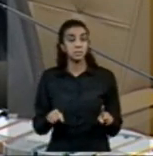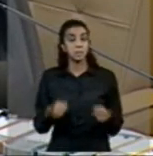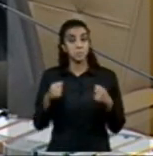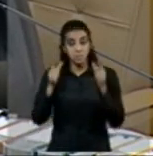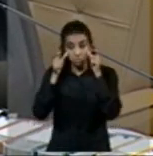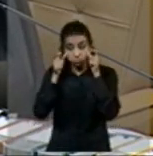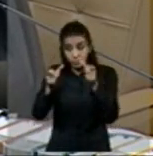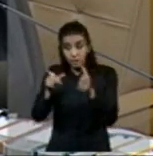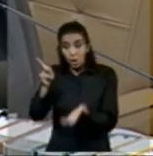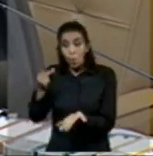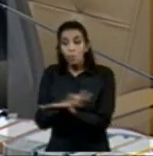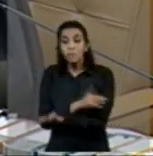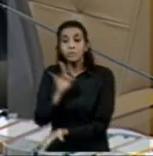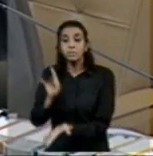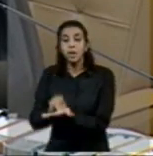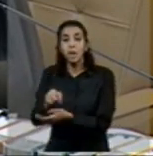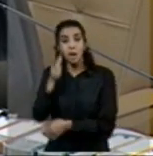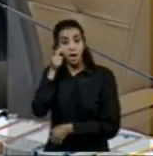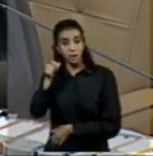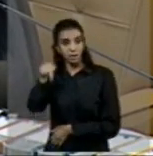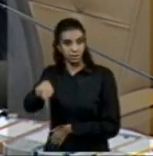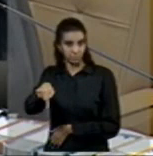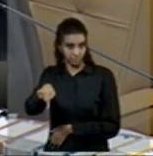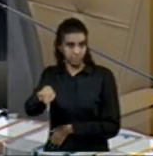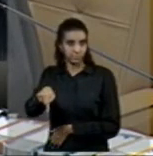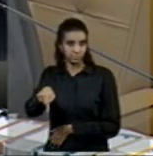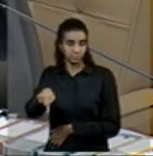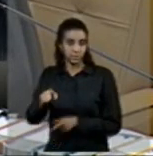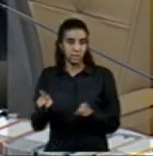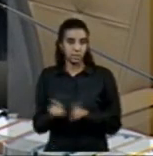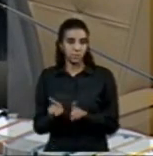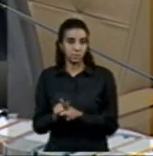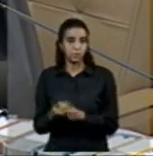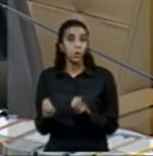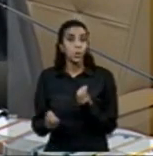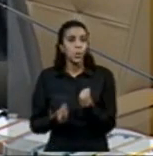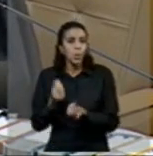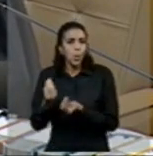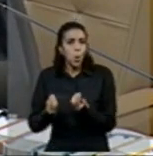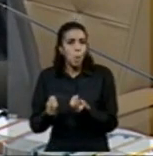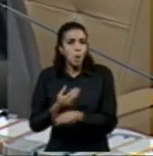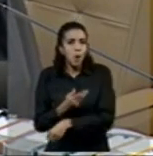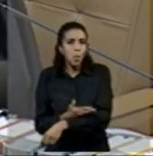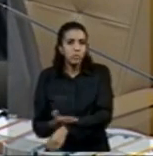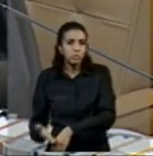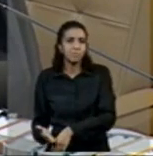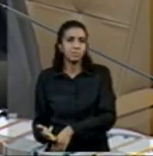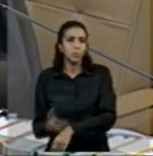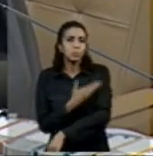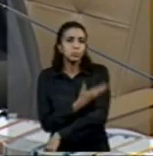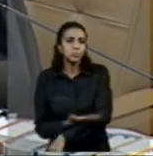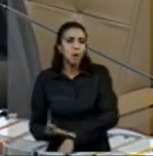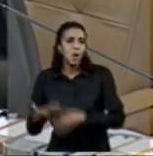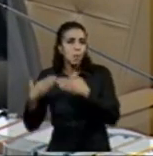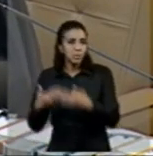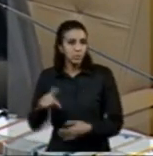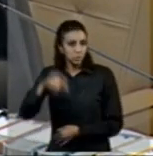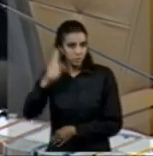olhar mais atento ao fenômeno e ao uso que dele vem se fazendo no caso brasileiro.